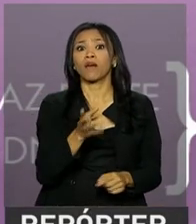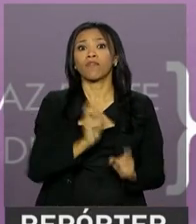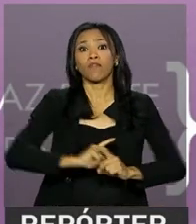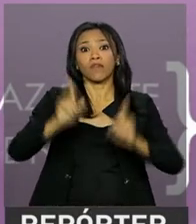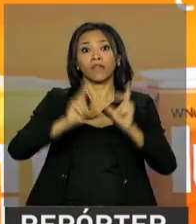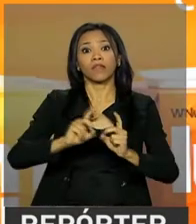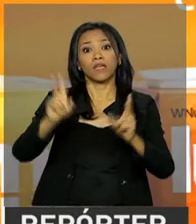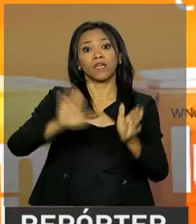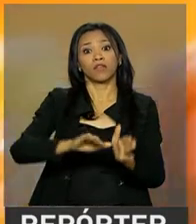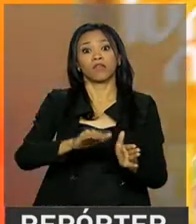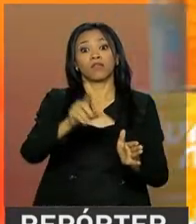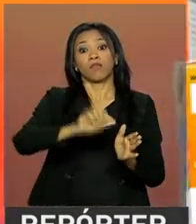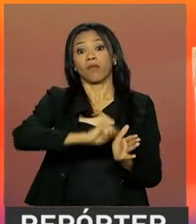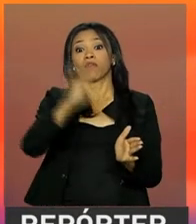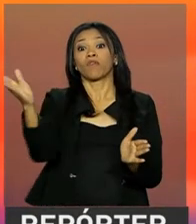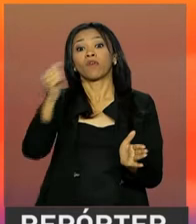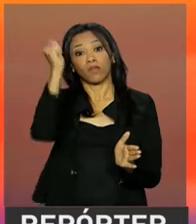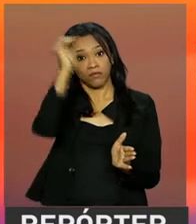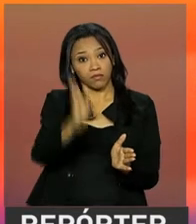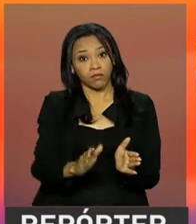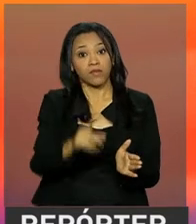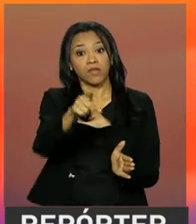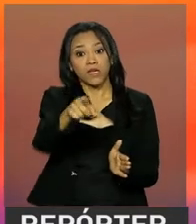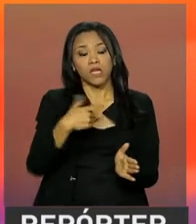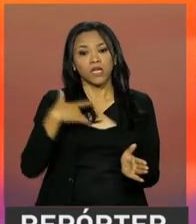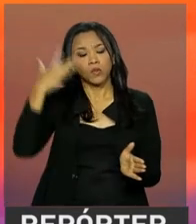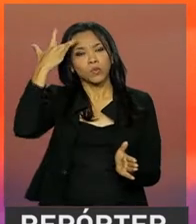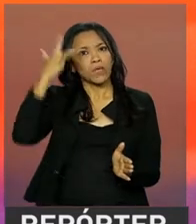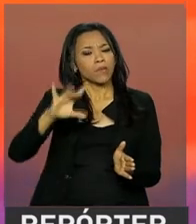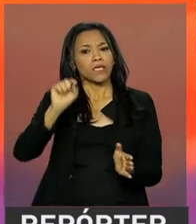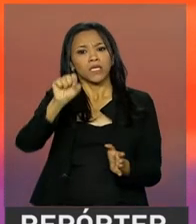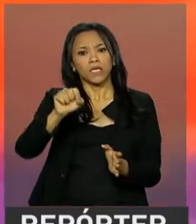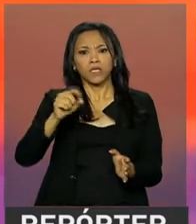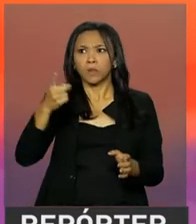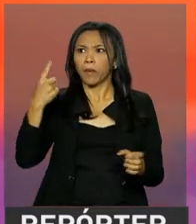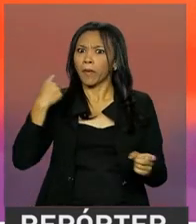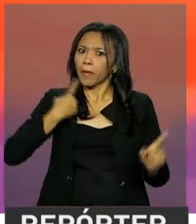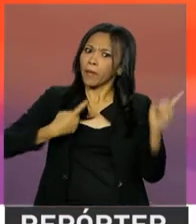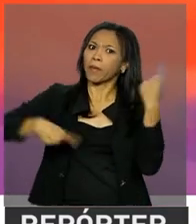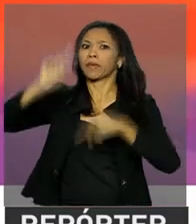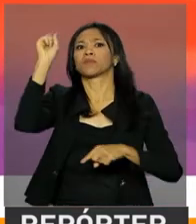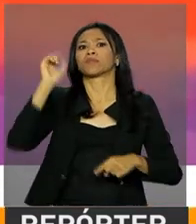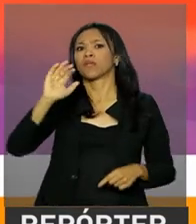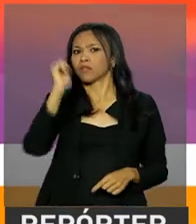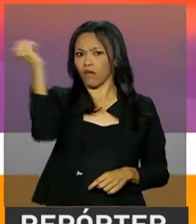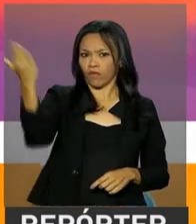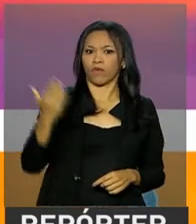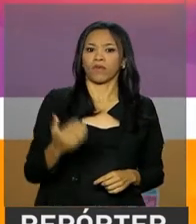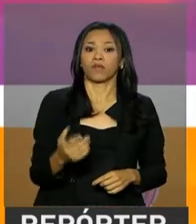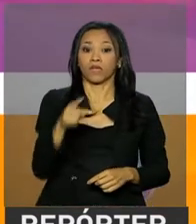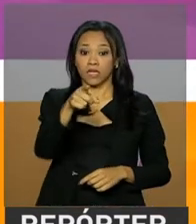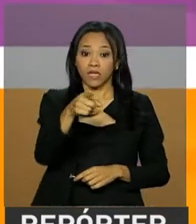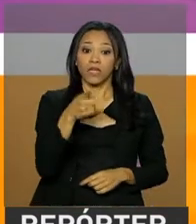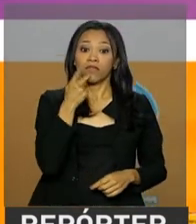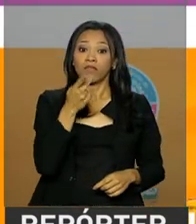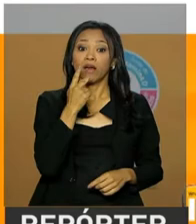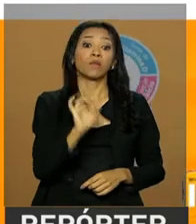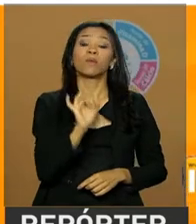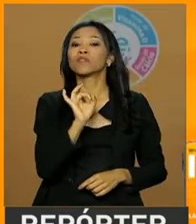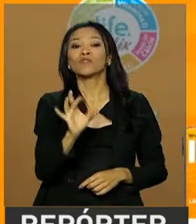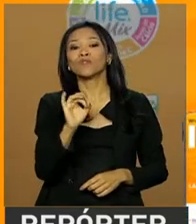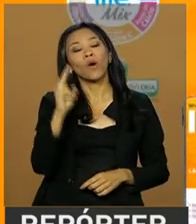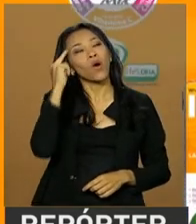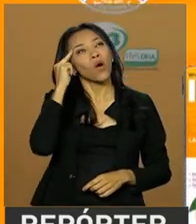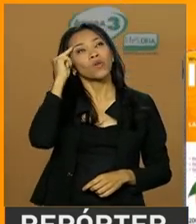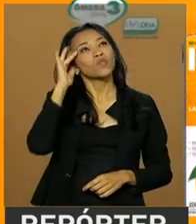produto sucos funcionais o que ele não imaginava que faria tanto sucesso lá fora daniel garante que não basta sonhar